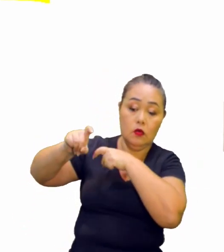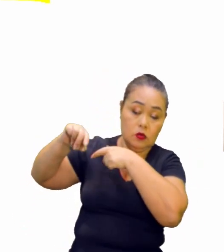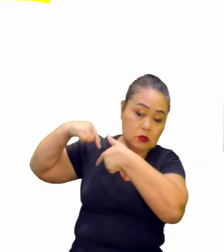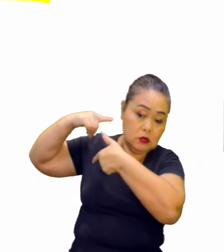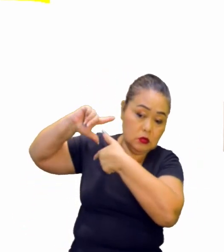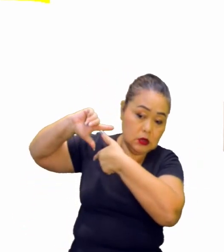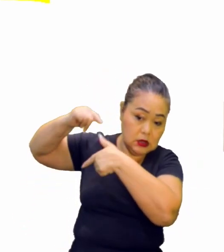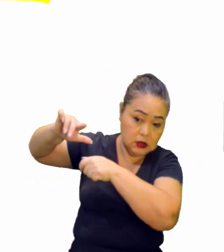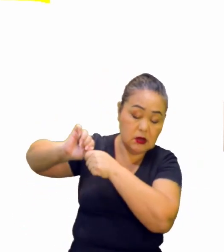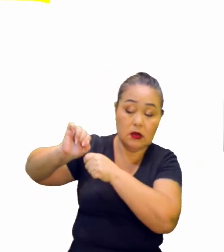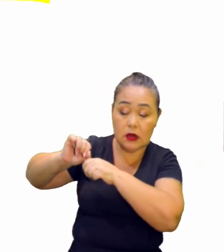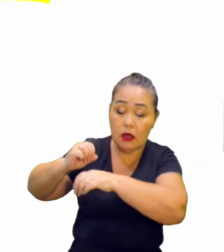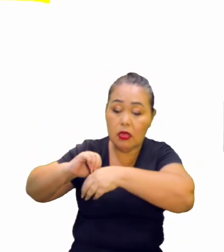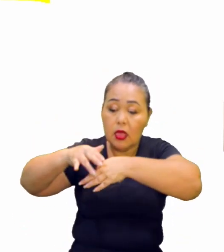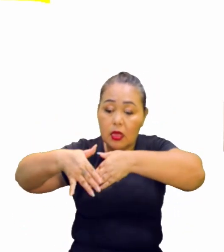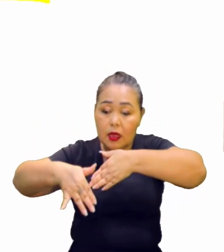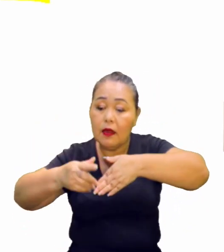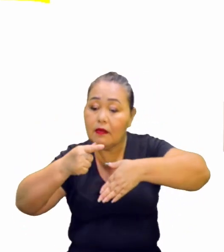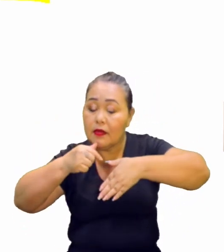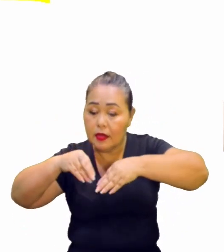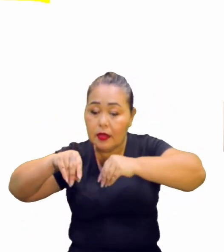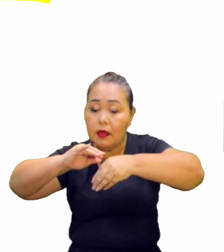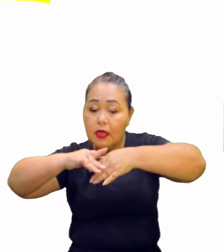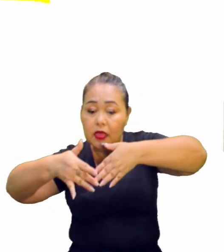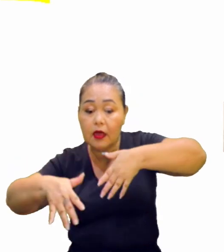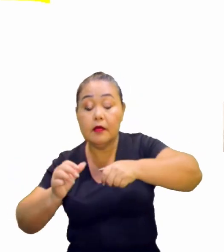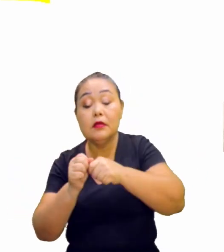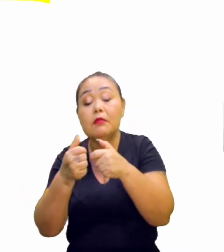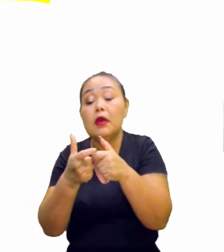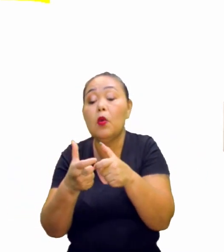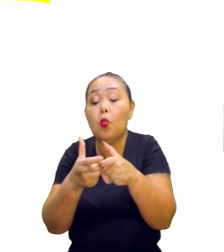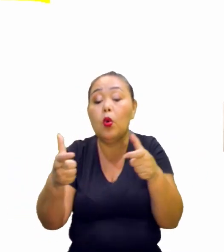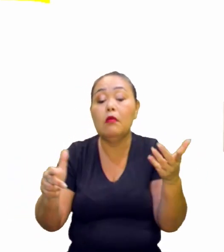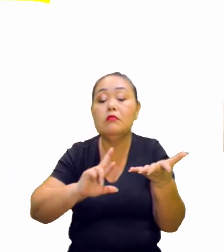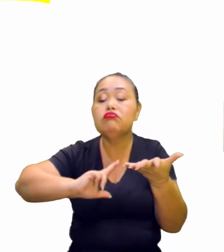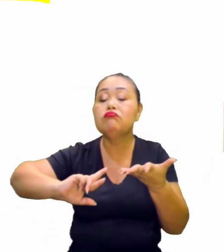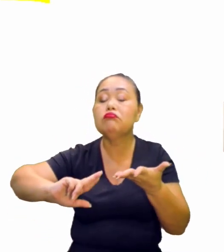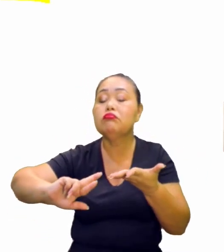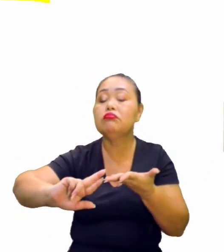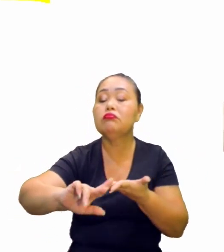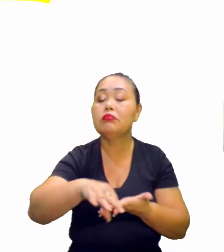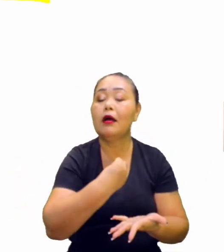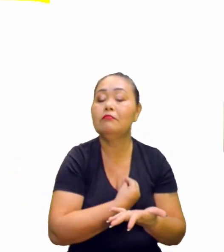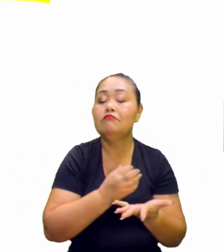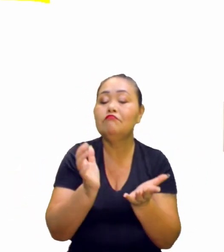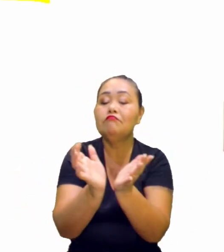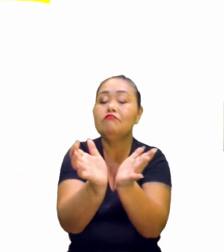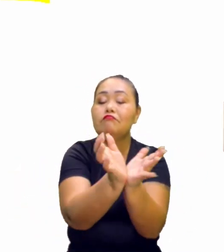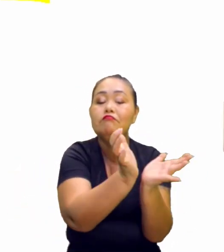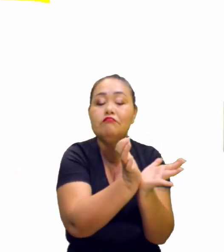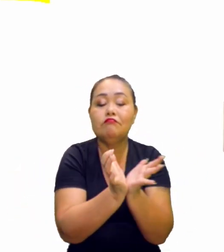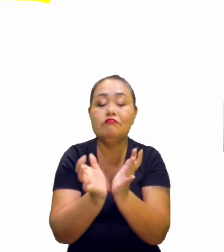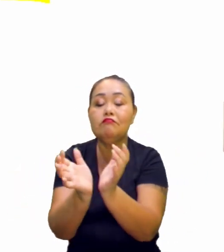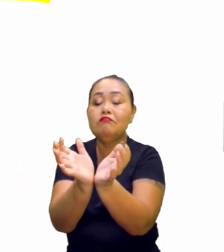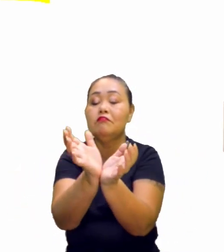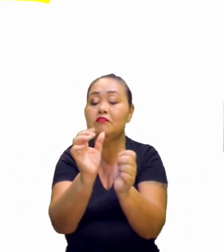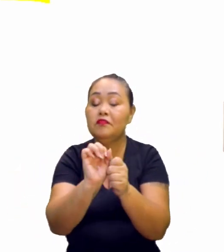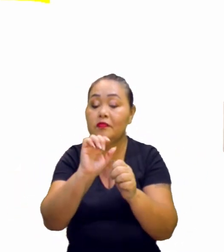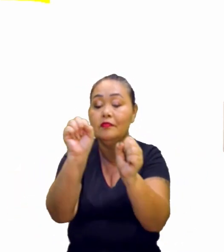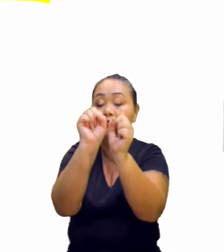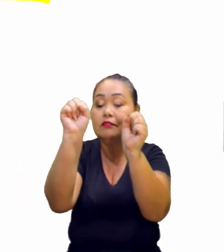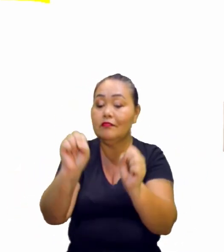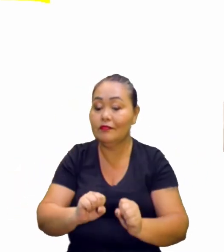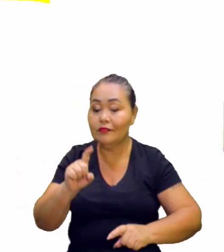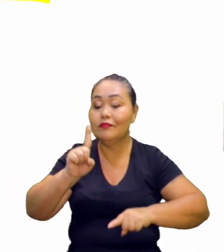disso, né? Aumento da biodiversidade dos sistemas, ou para não ter isso você faz utilização de muitos insumos, e aí tem